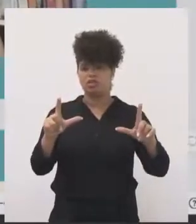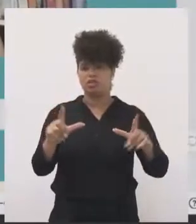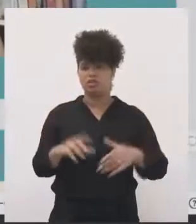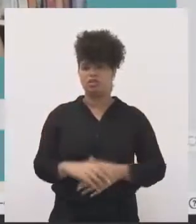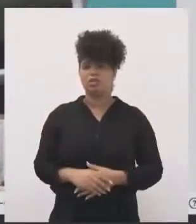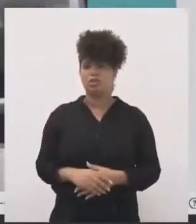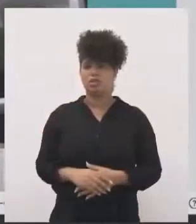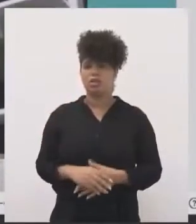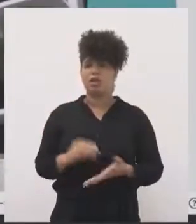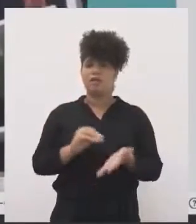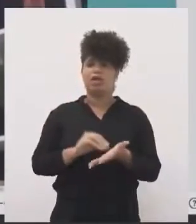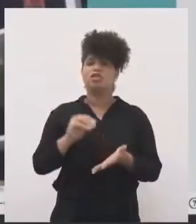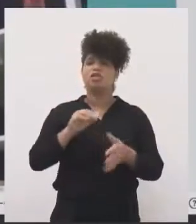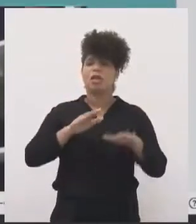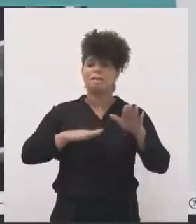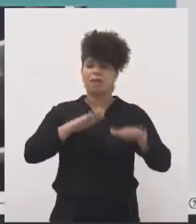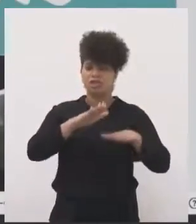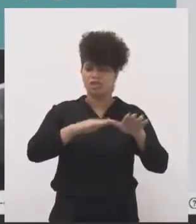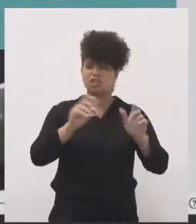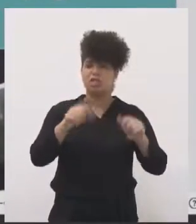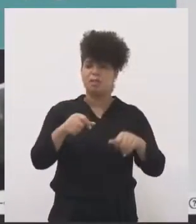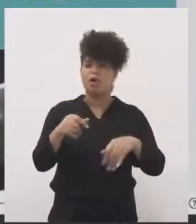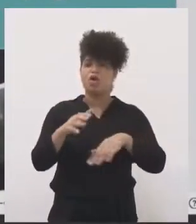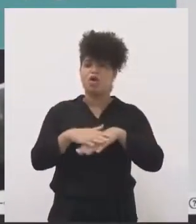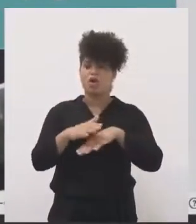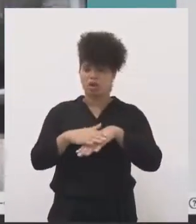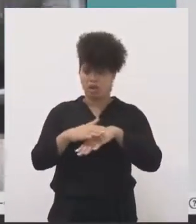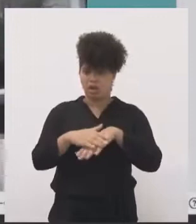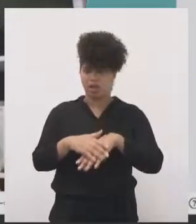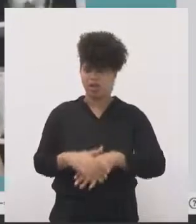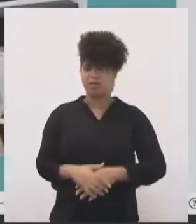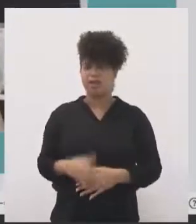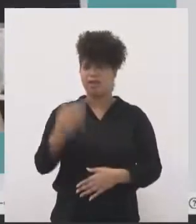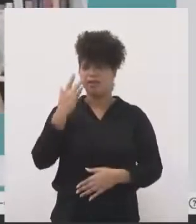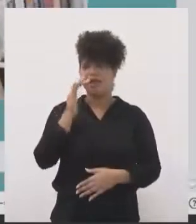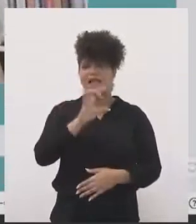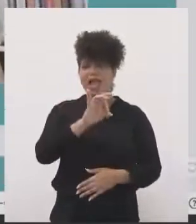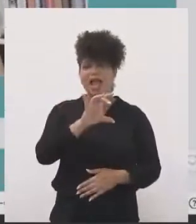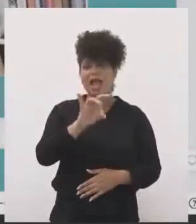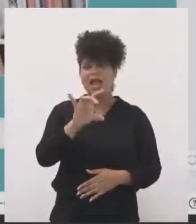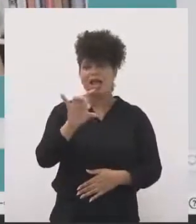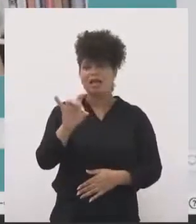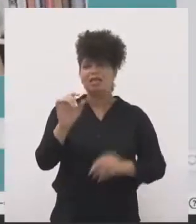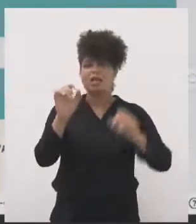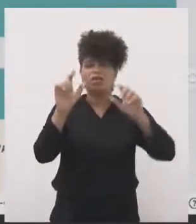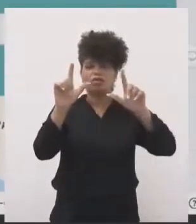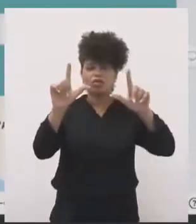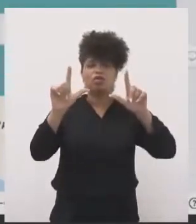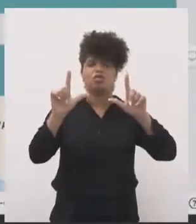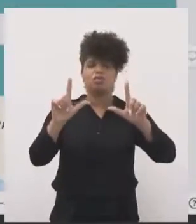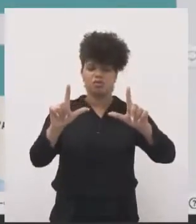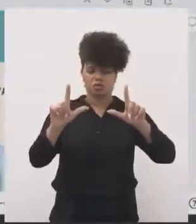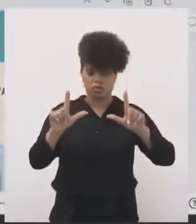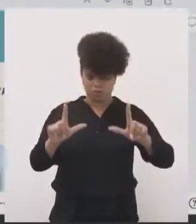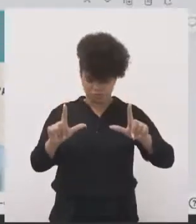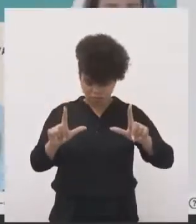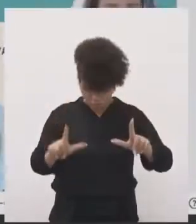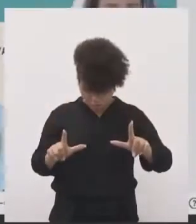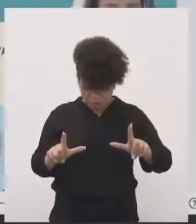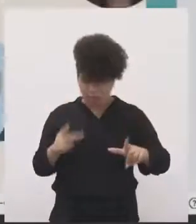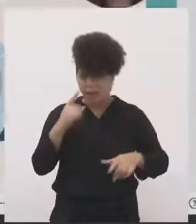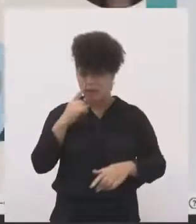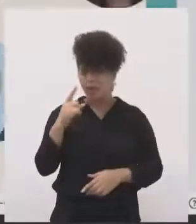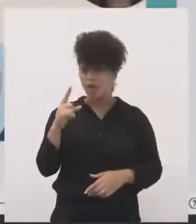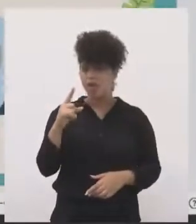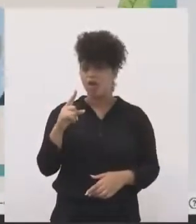faltou as patinhas, a gente pode incluir as patinhas depois. Então, eu vim em cada quadradinho desse. O dinossauro aqui está diferente,